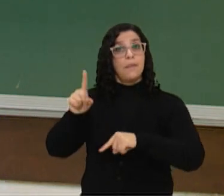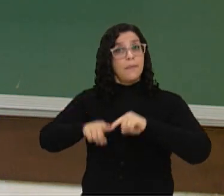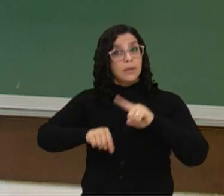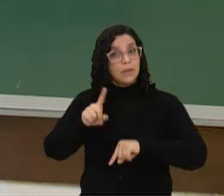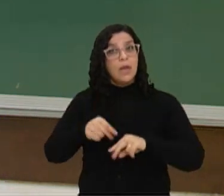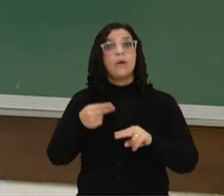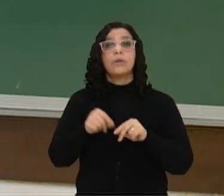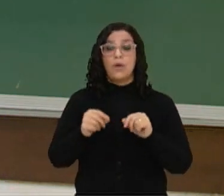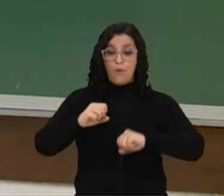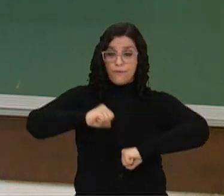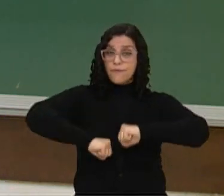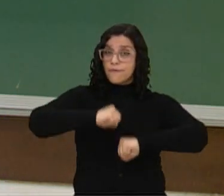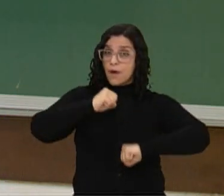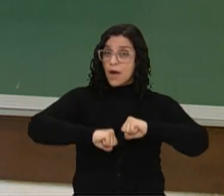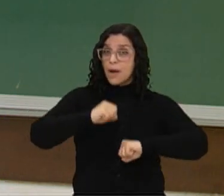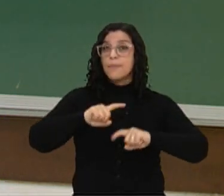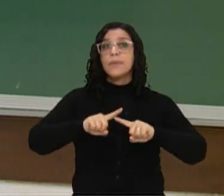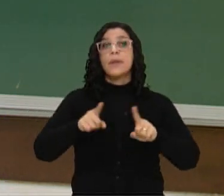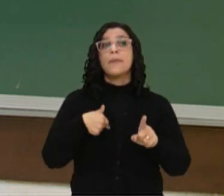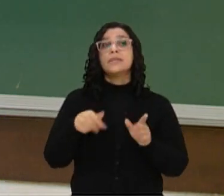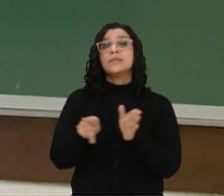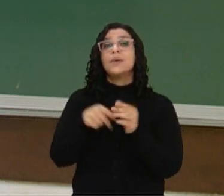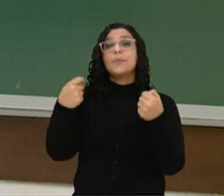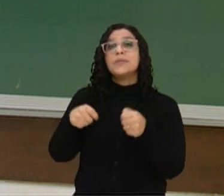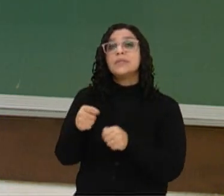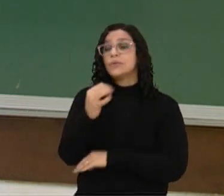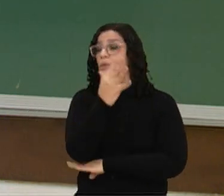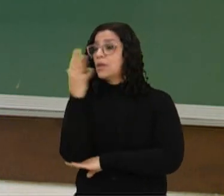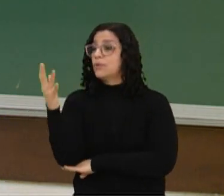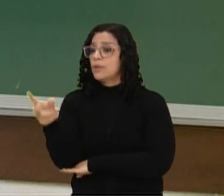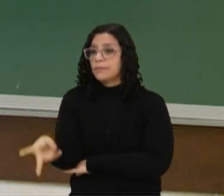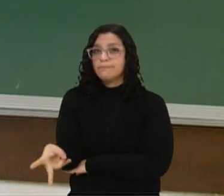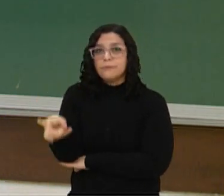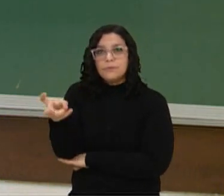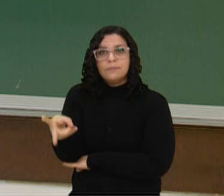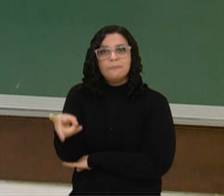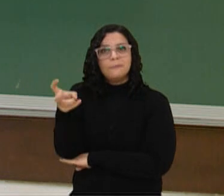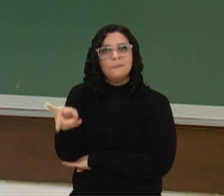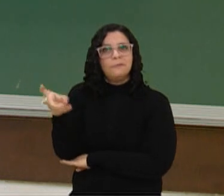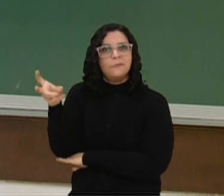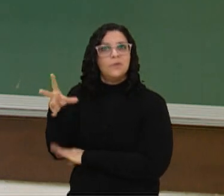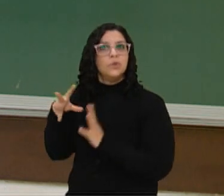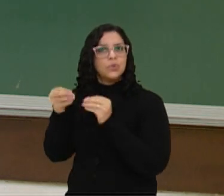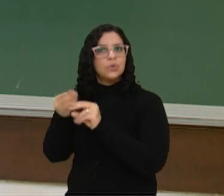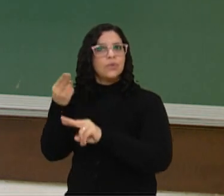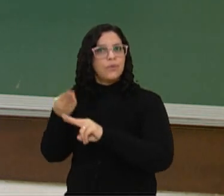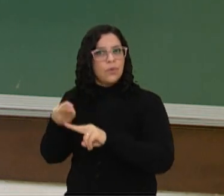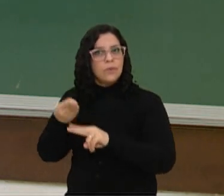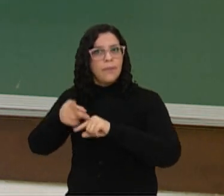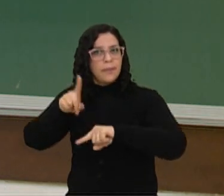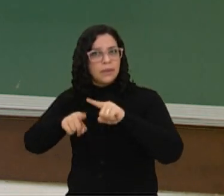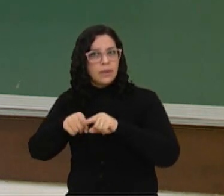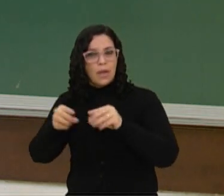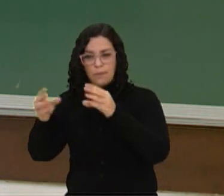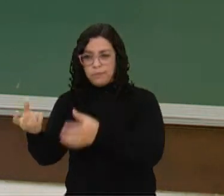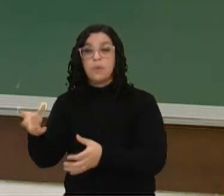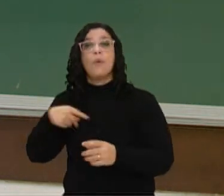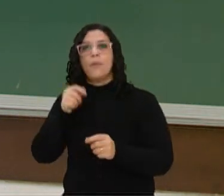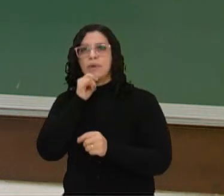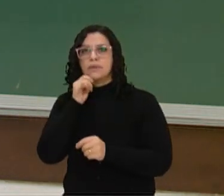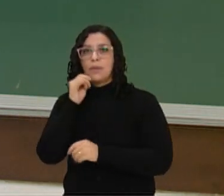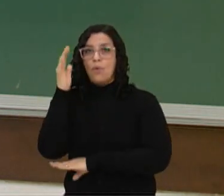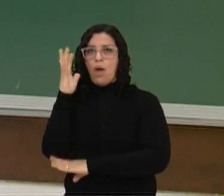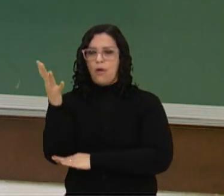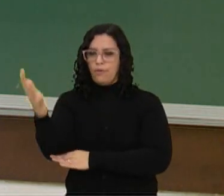são fabricadas ou que são retiradas da natureza, são extraídas da natureza, e aí vão ser levadas para a indústria para